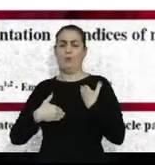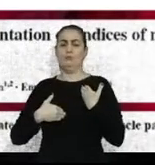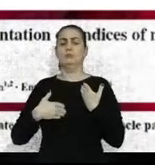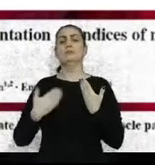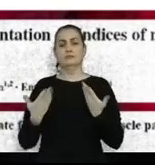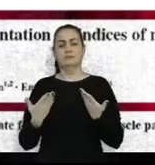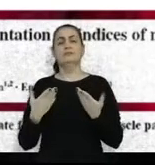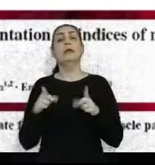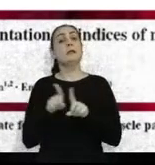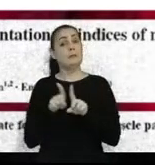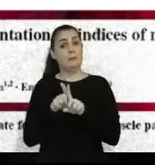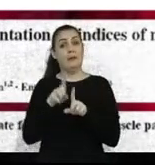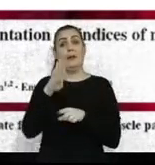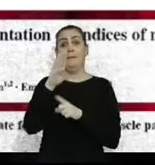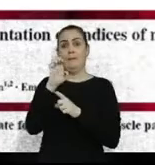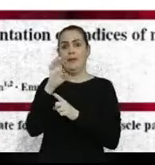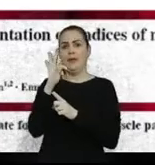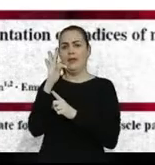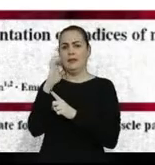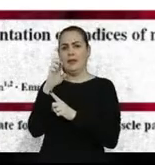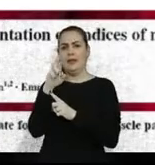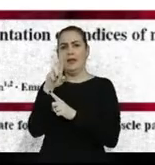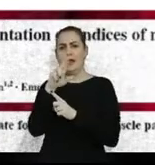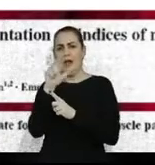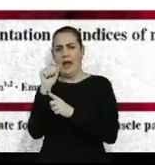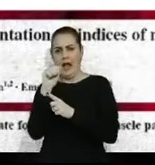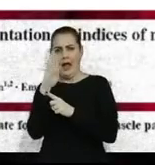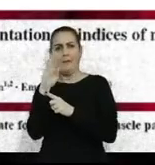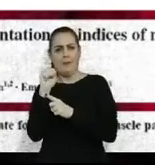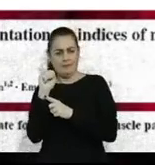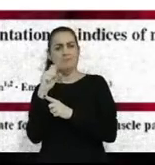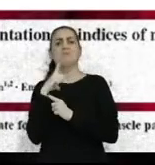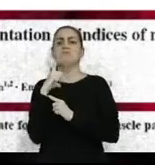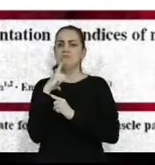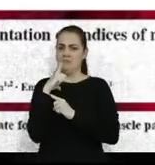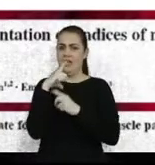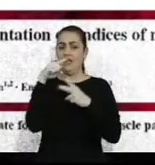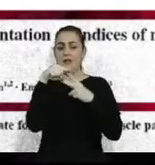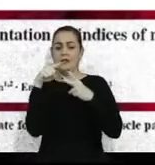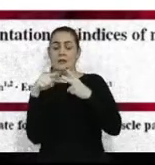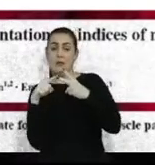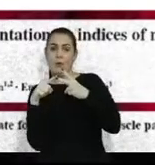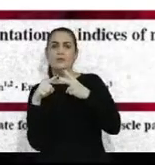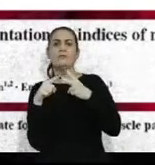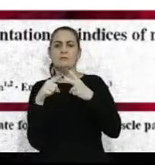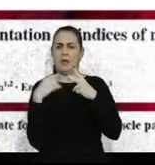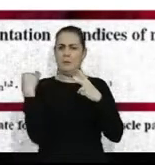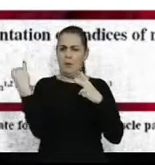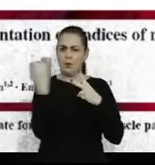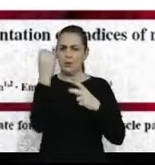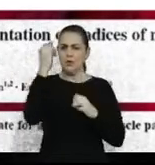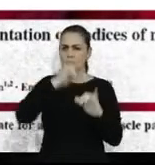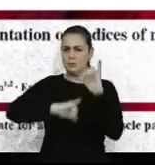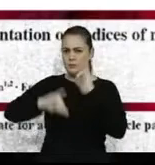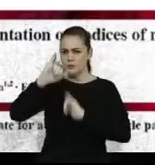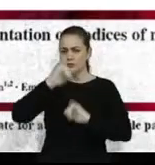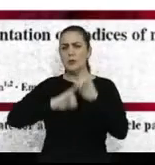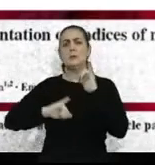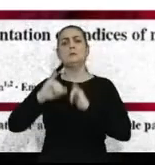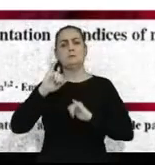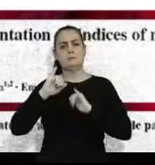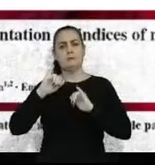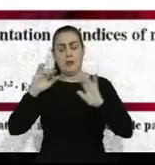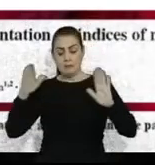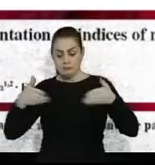que são as beta-laínas e os ácidos fenólicos, tá? Eles demonstram promover uma atenuação da dor muscular e também da